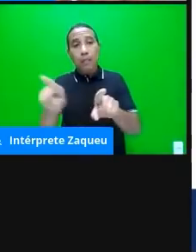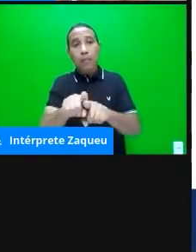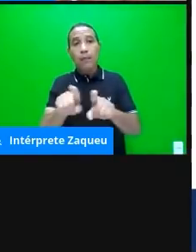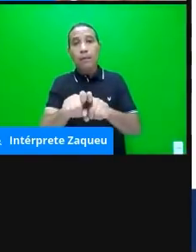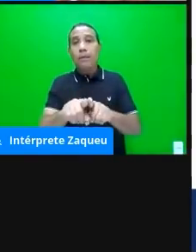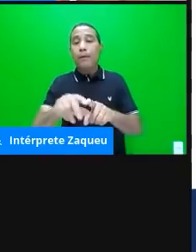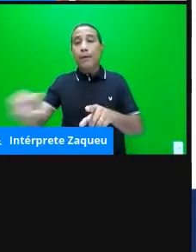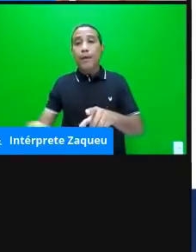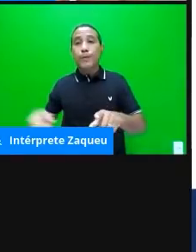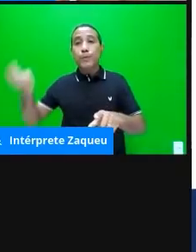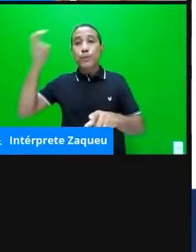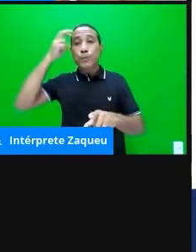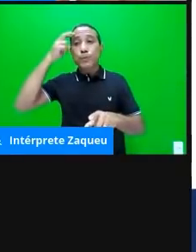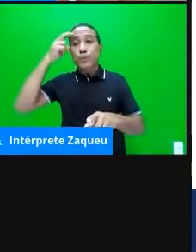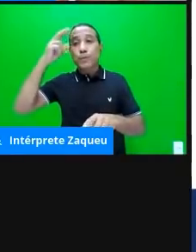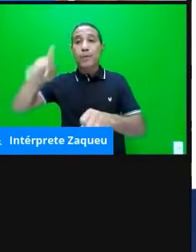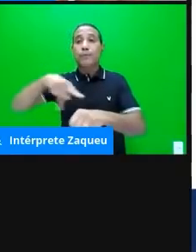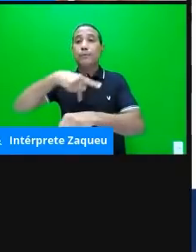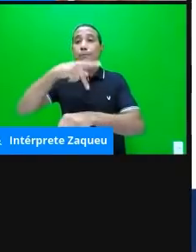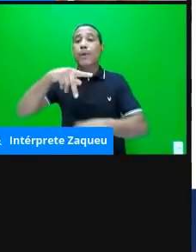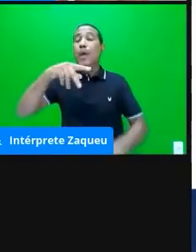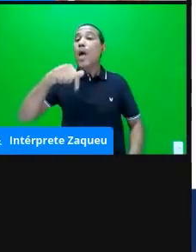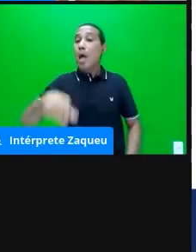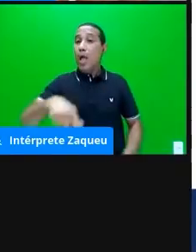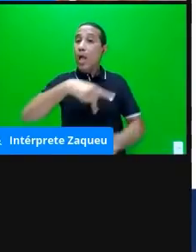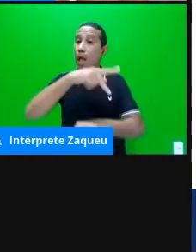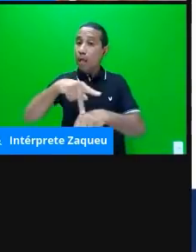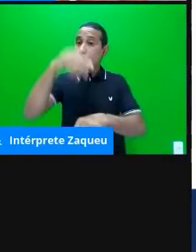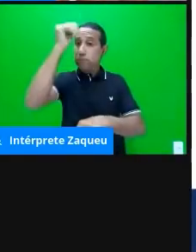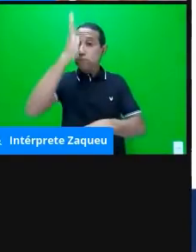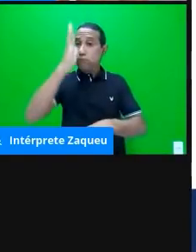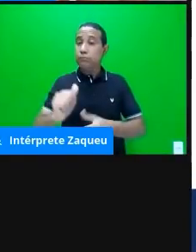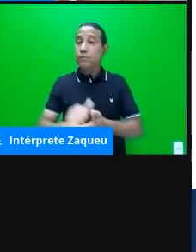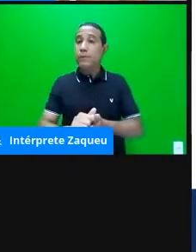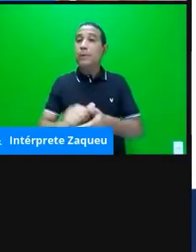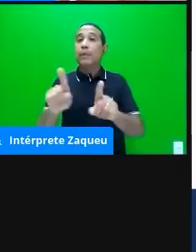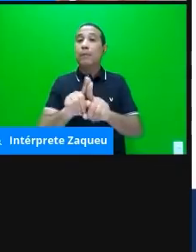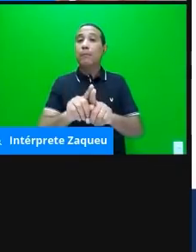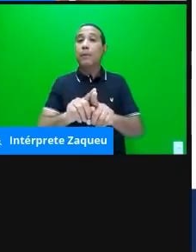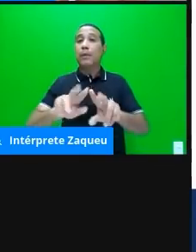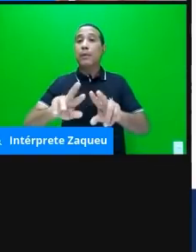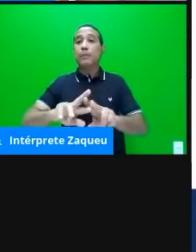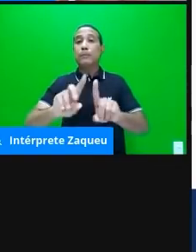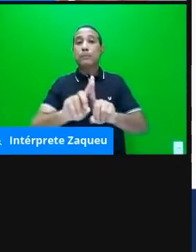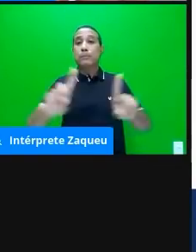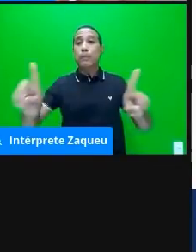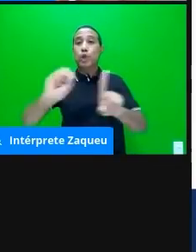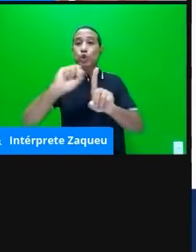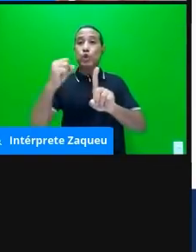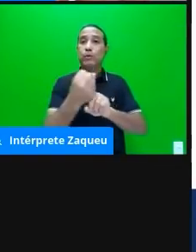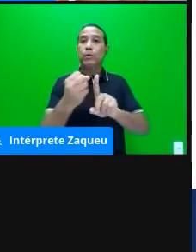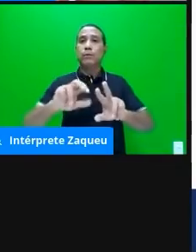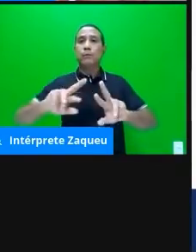país. Também consequência das desigualdades sociais e econômicas que algumas